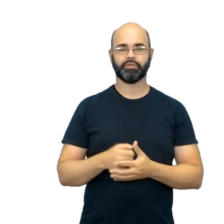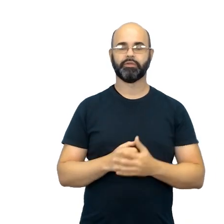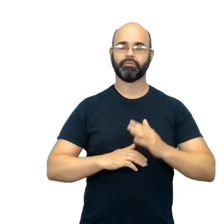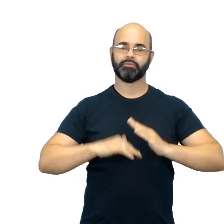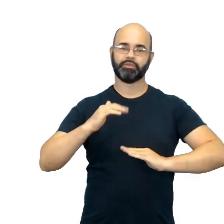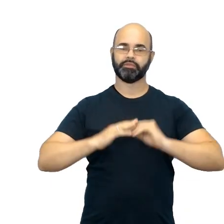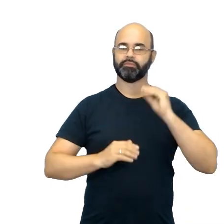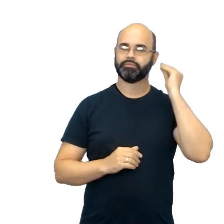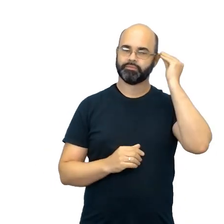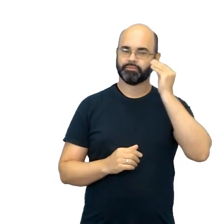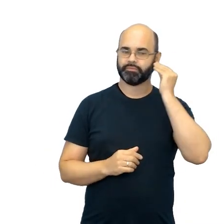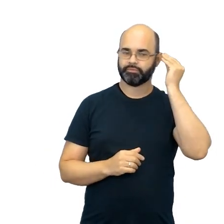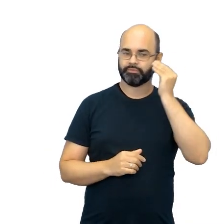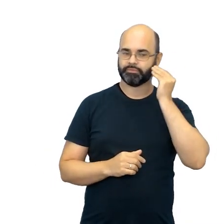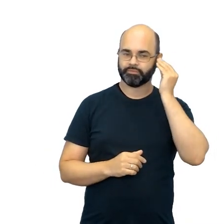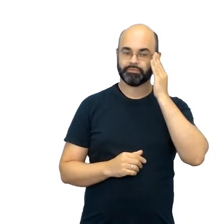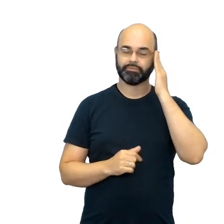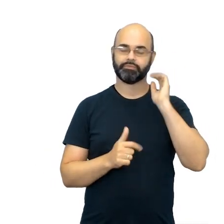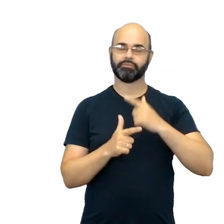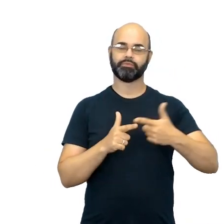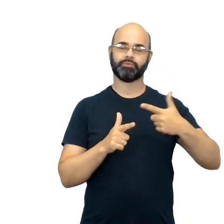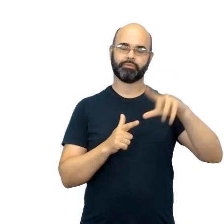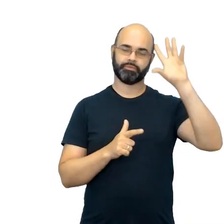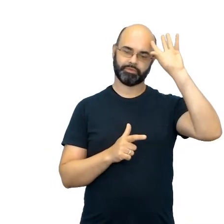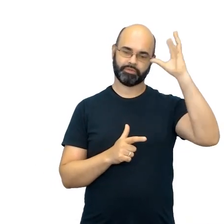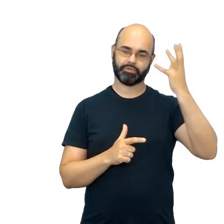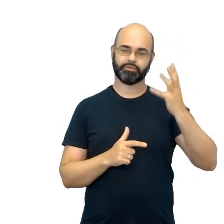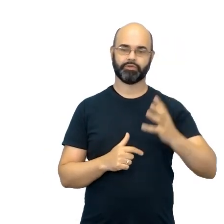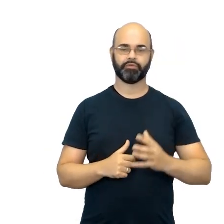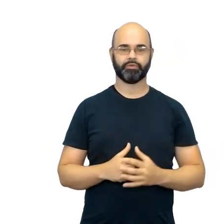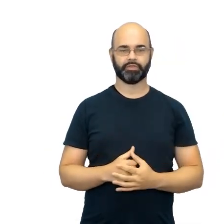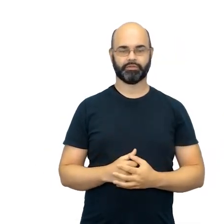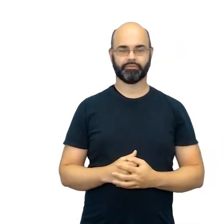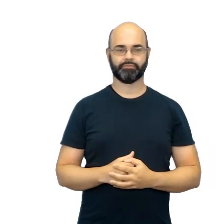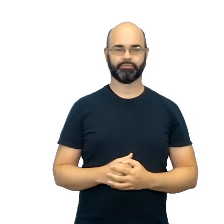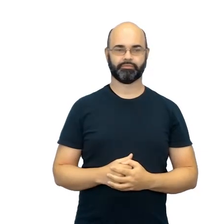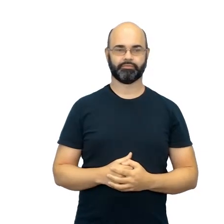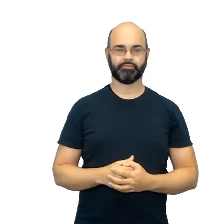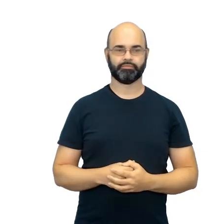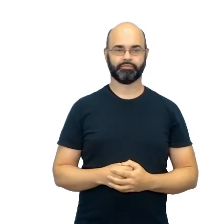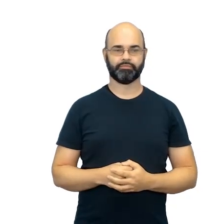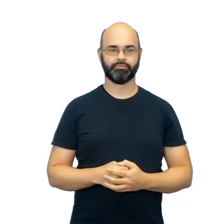e resolução de problemas. Então, o nosso eixo formativo